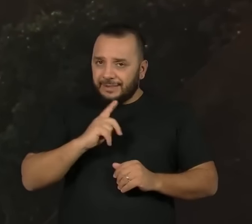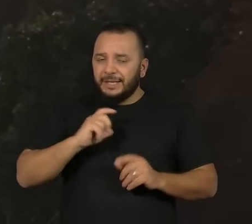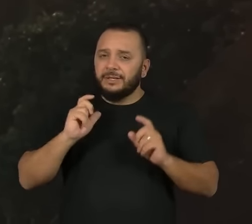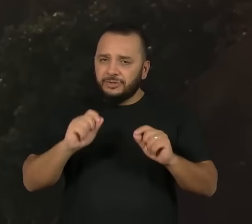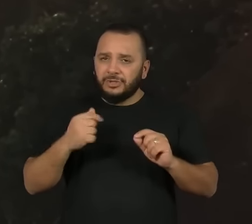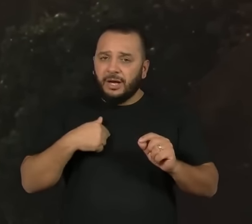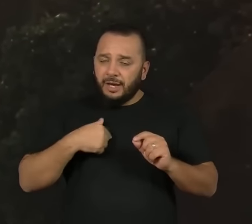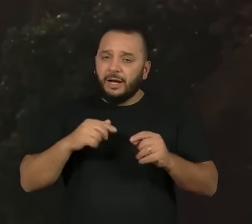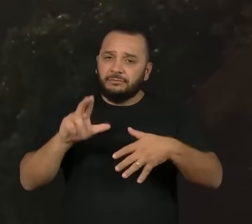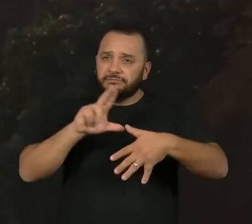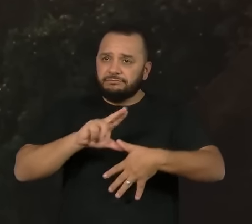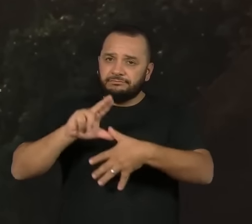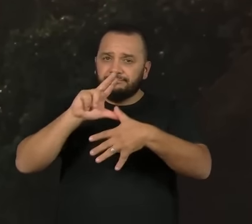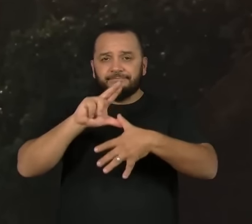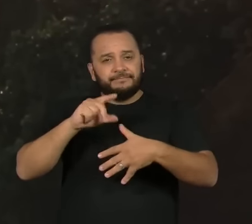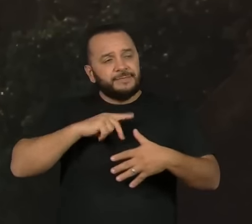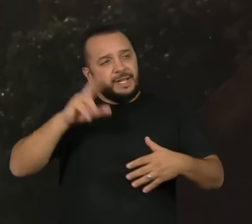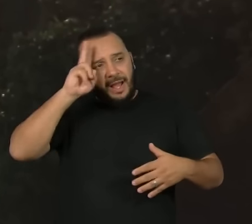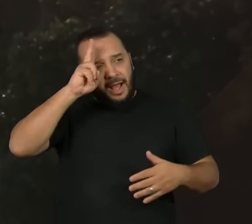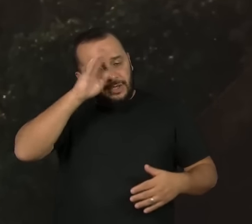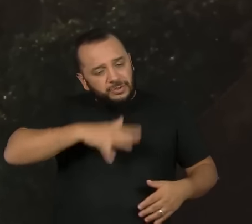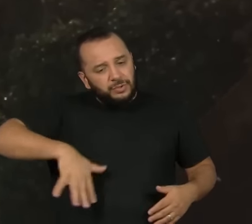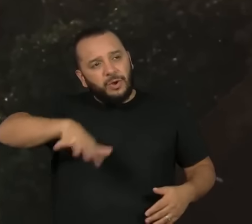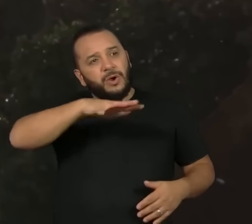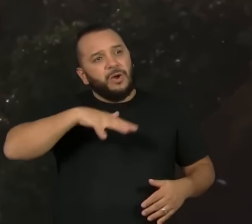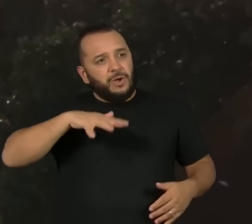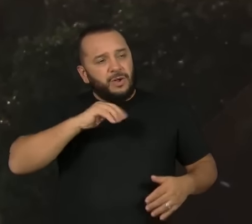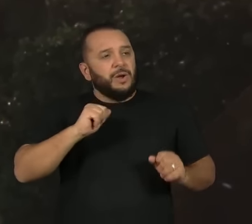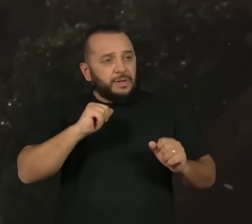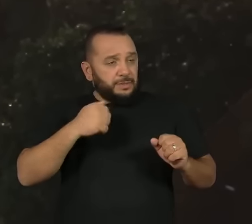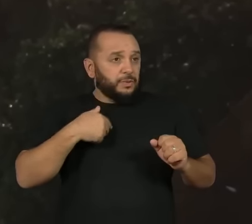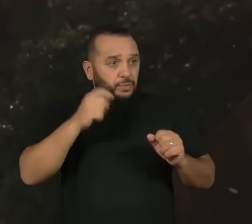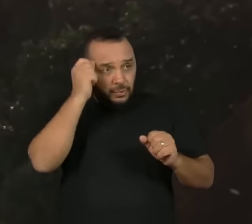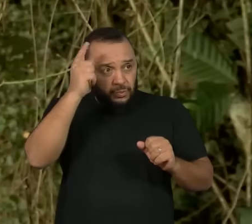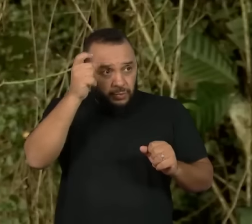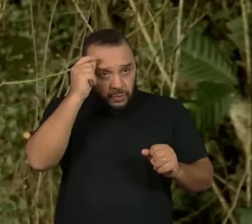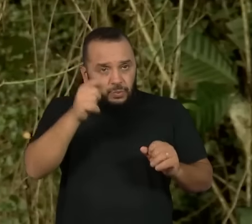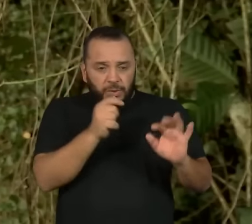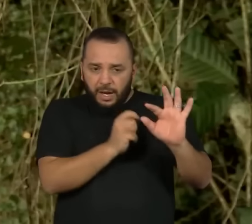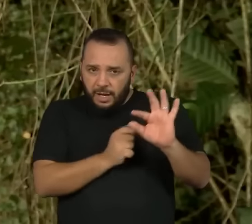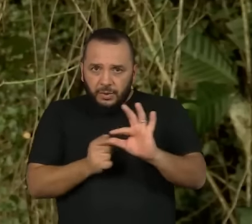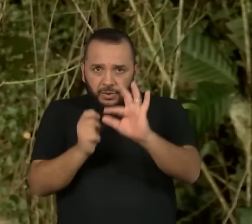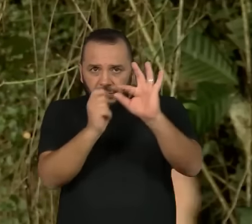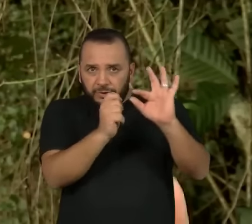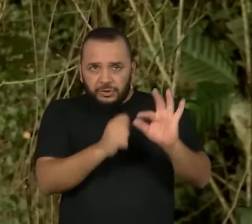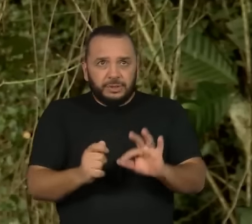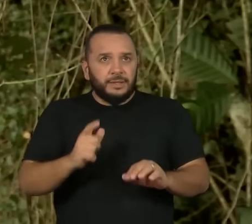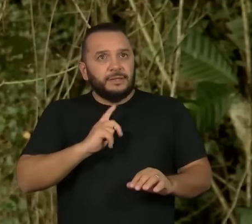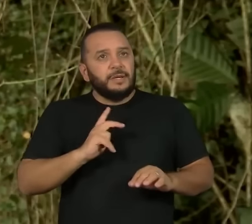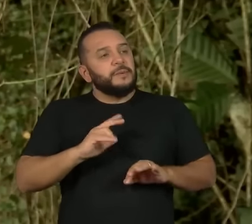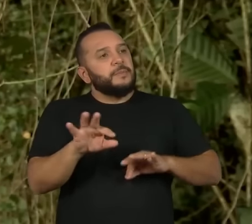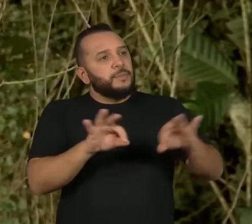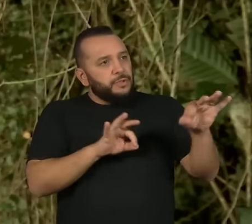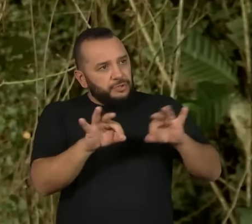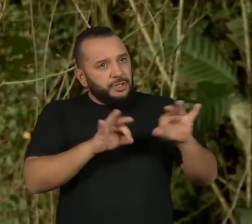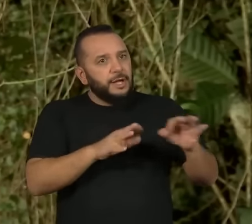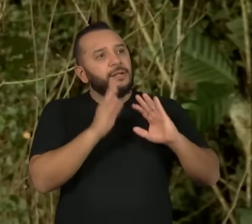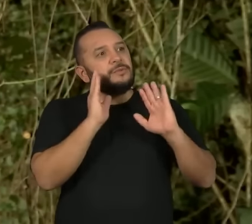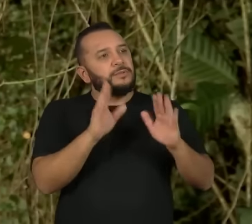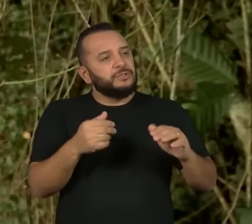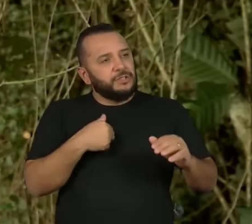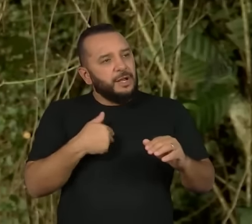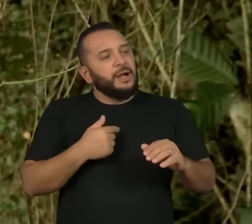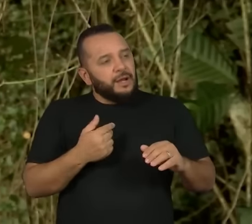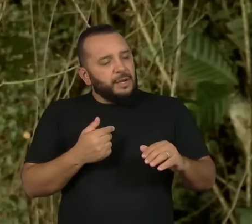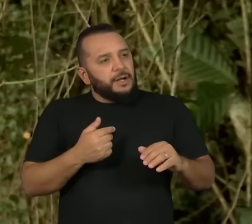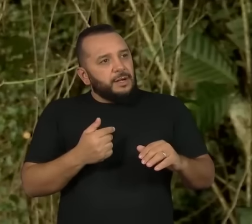Latino-Americana para trabalhos na área de história, de cultura, de arqueologia. Inclusive temos um programa de pesquisa da biodiversidade com